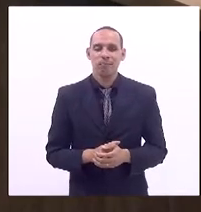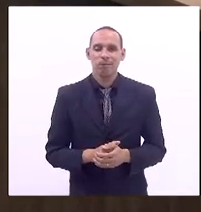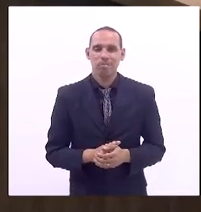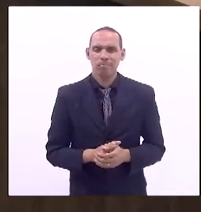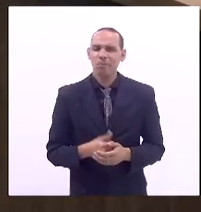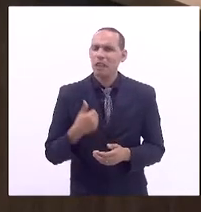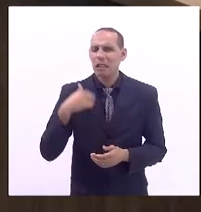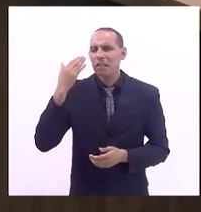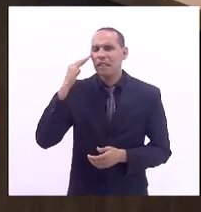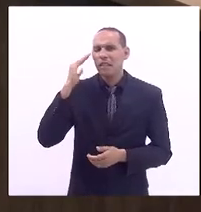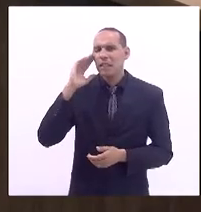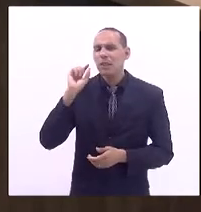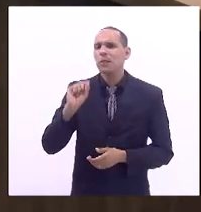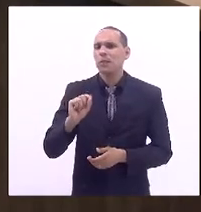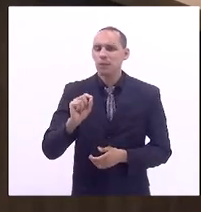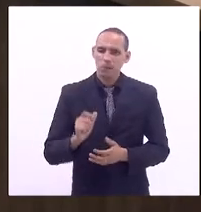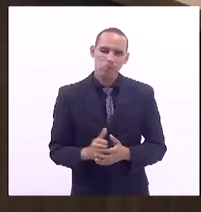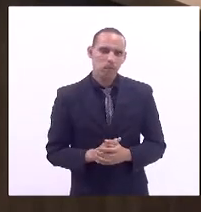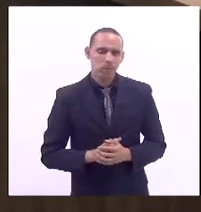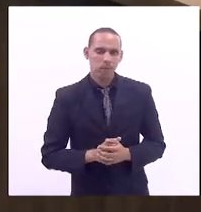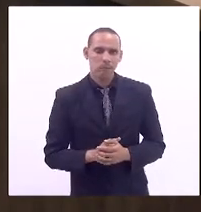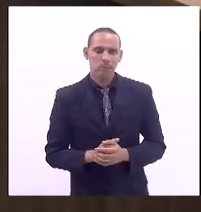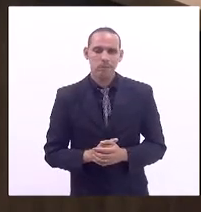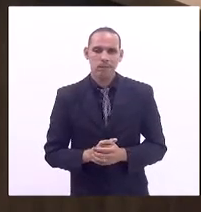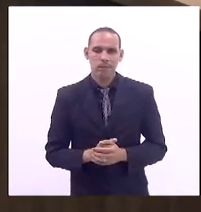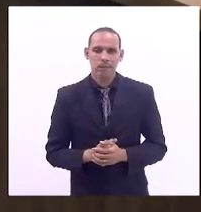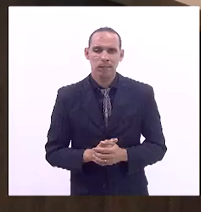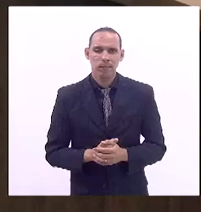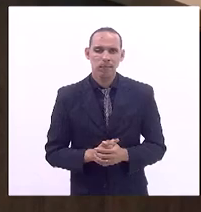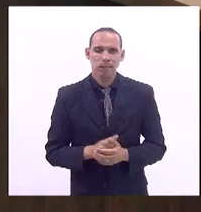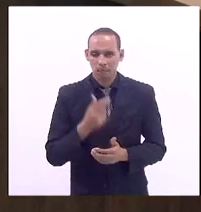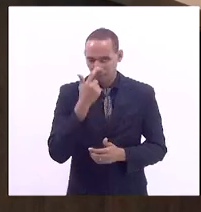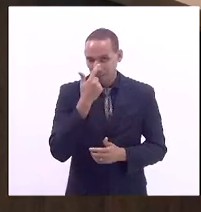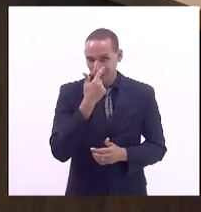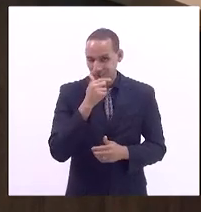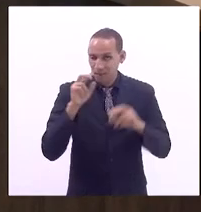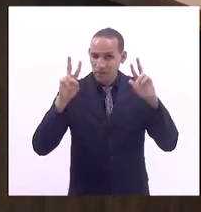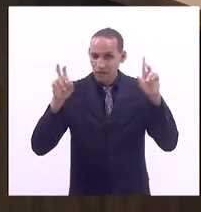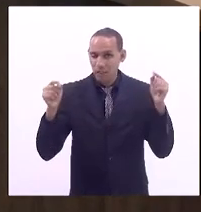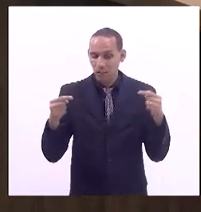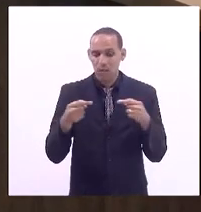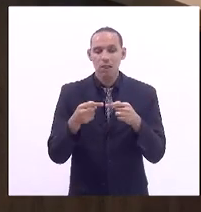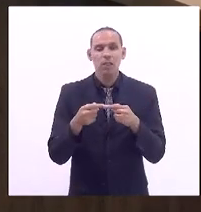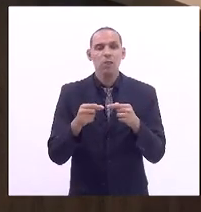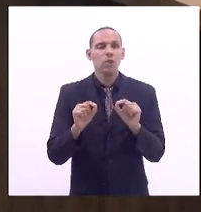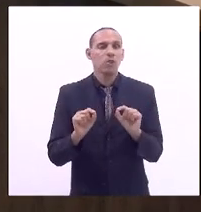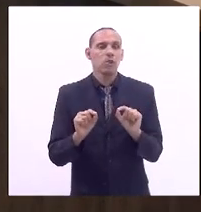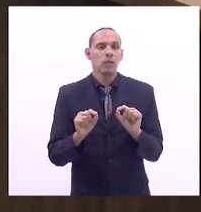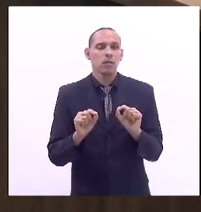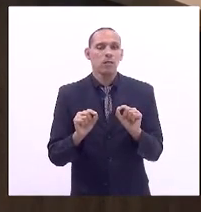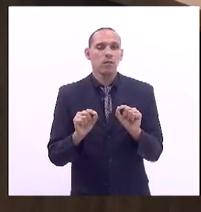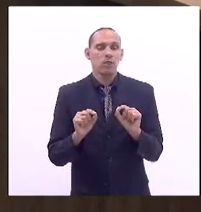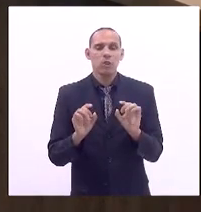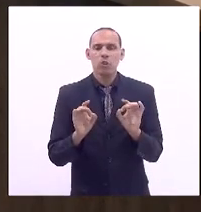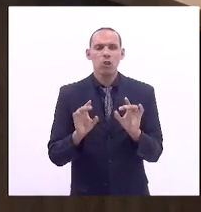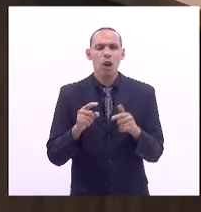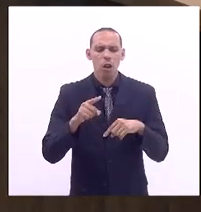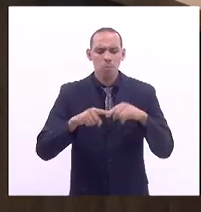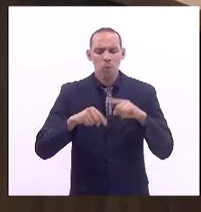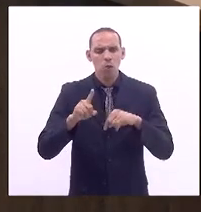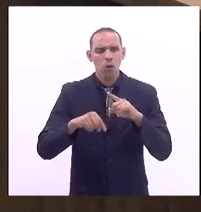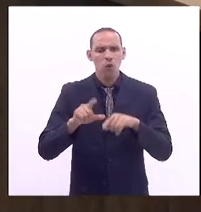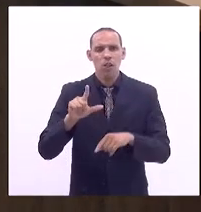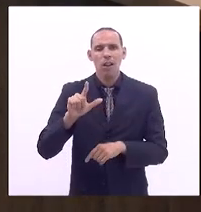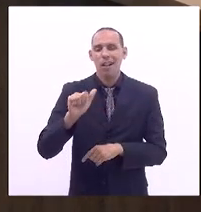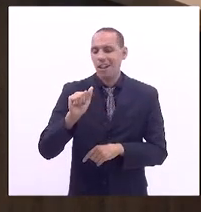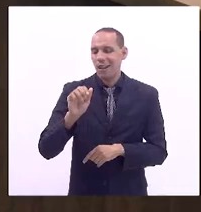Ah entendi naquele momento o que a questão dizia respeito só os produtos